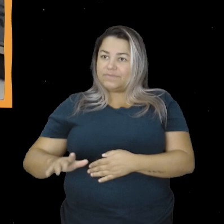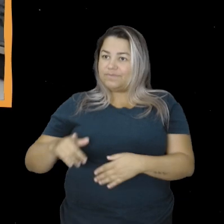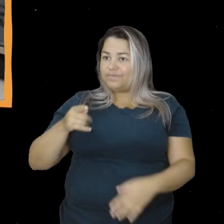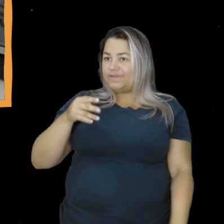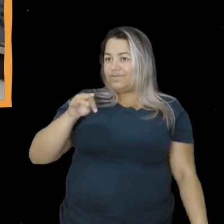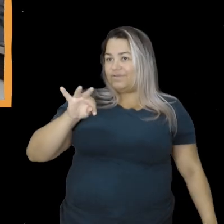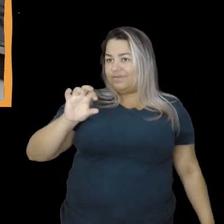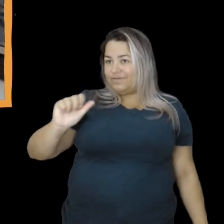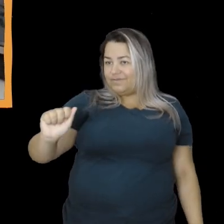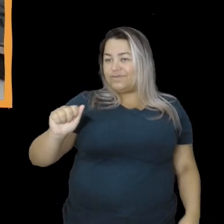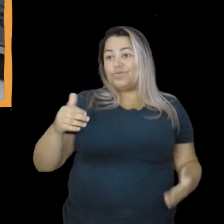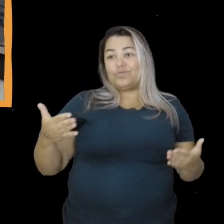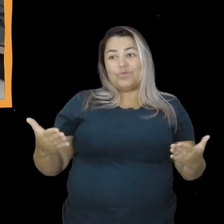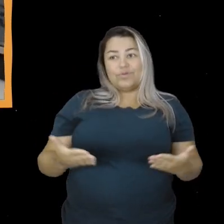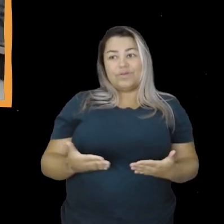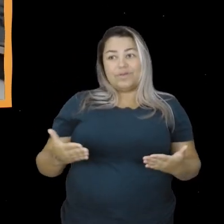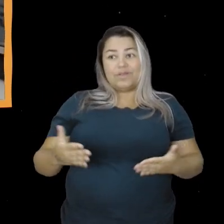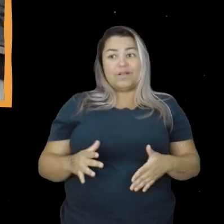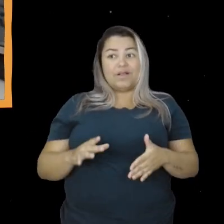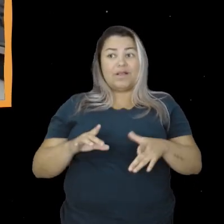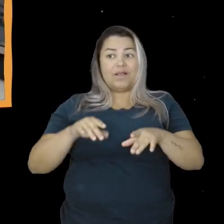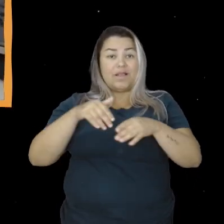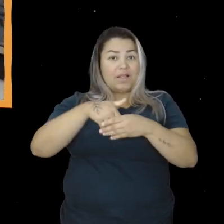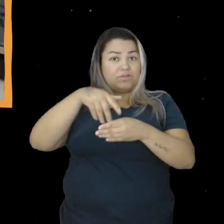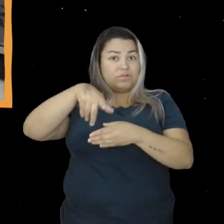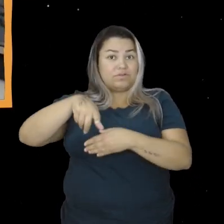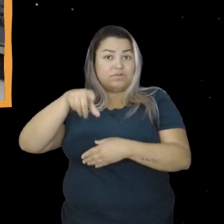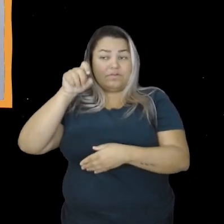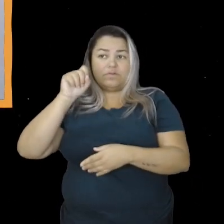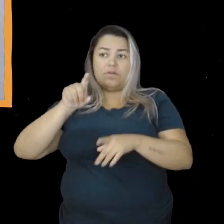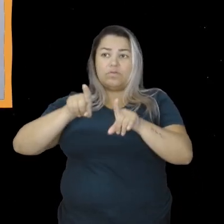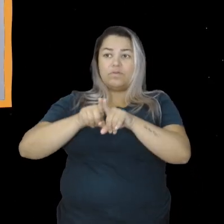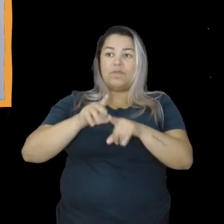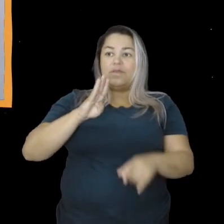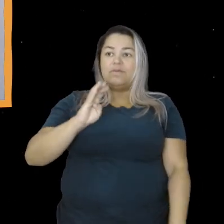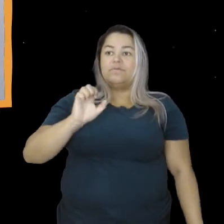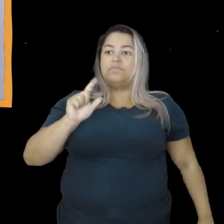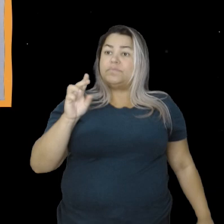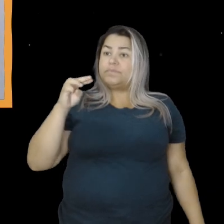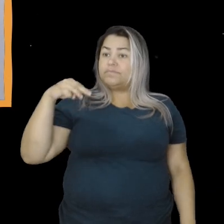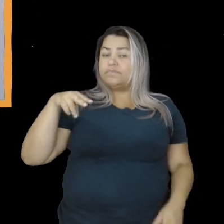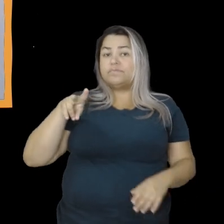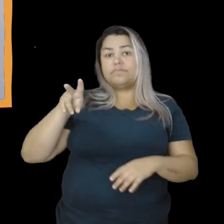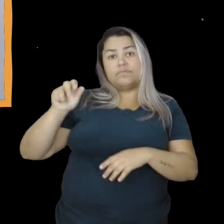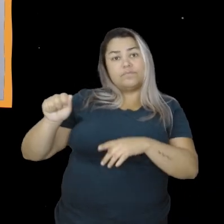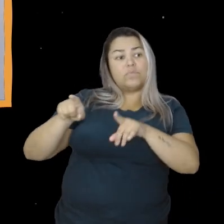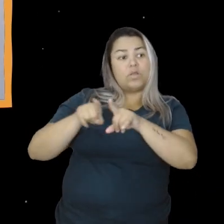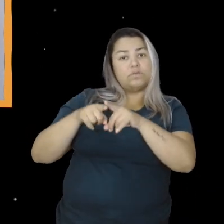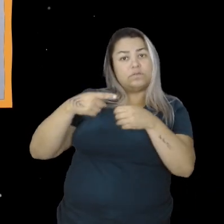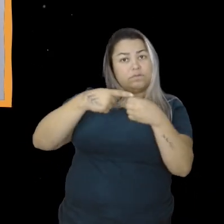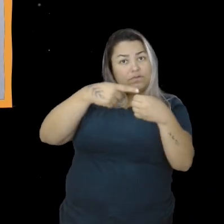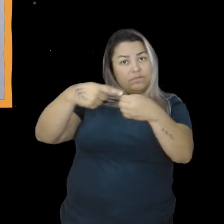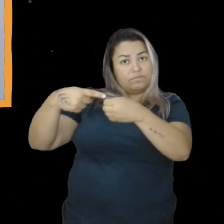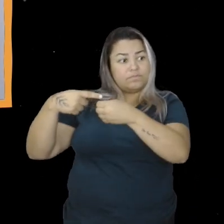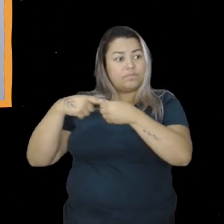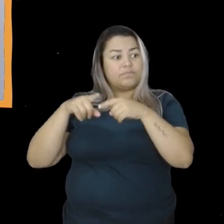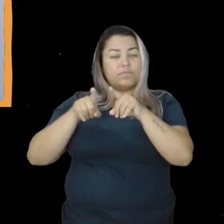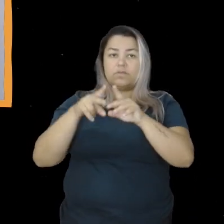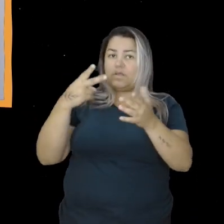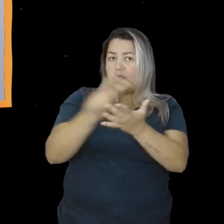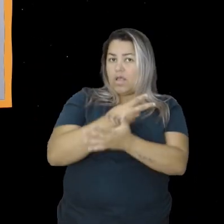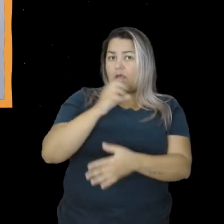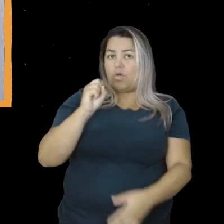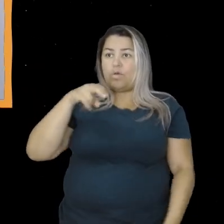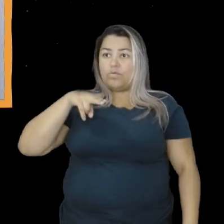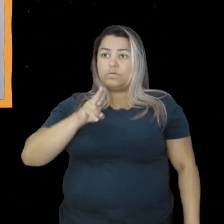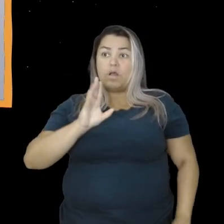Bia Caminha, eleita vereadora mais jovem de Belém, capital do Pará. Belém, que vai ser a primeira cidade do Brasil a sediar uma conferência da ONU sobre